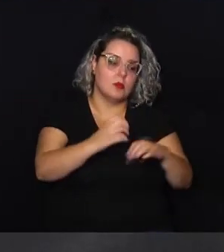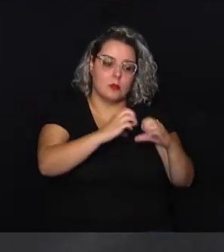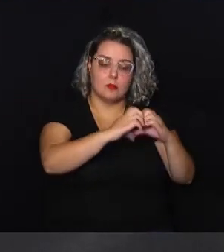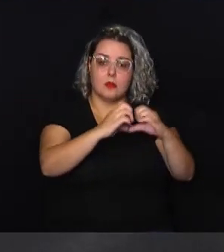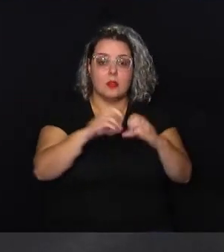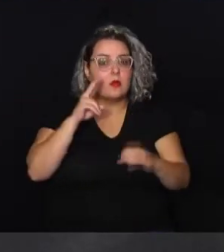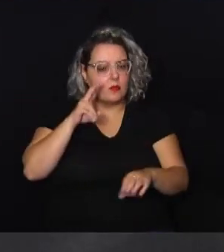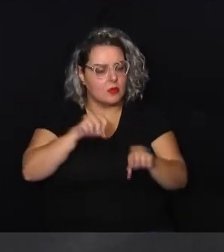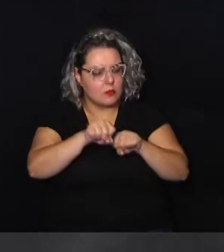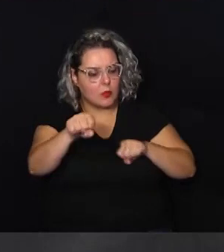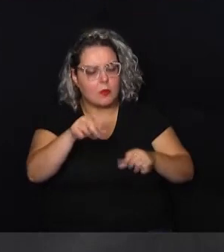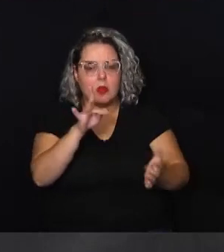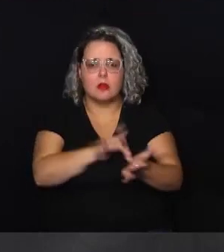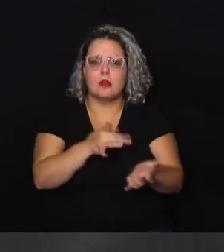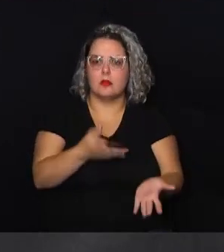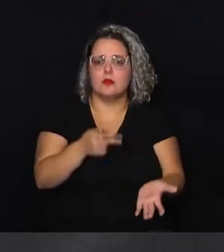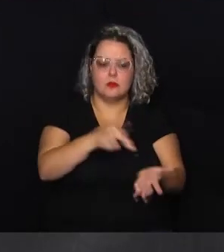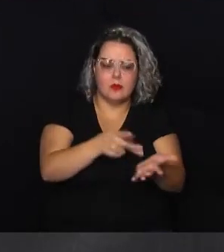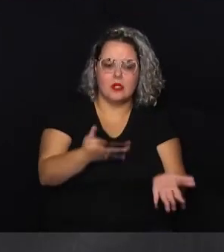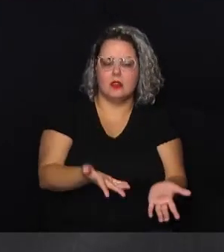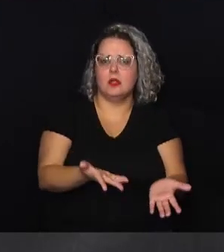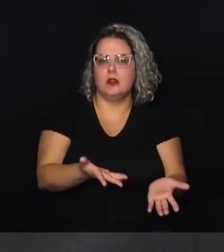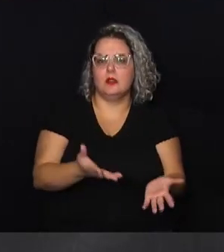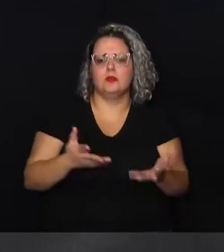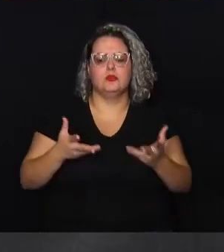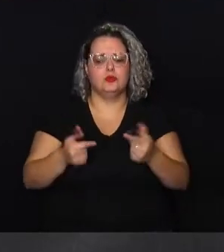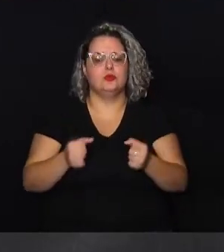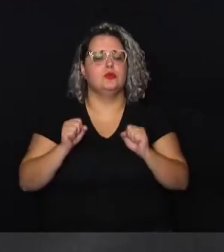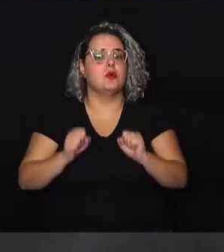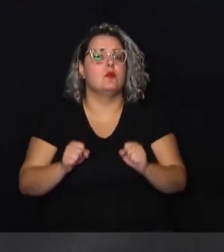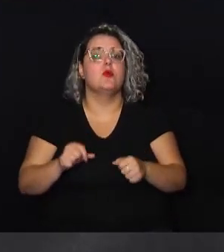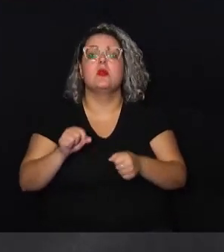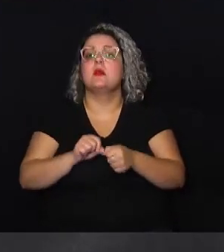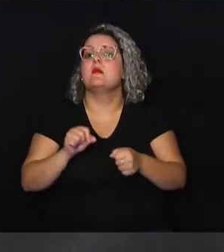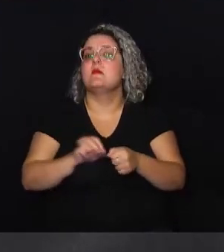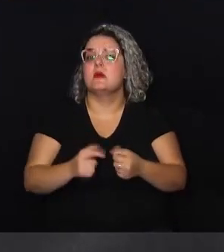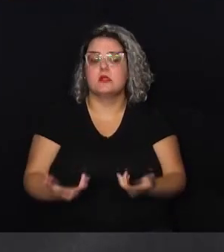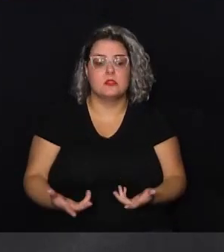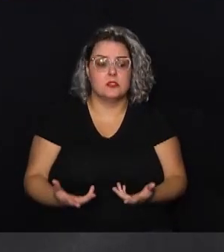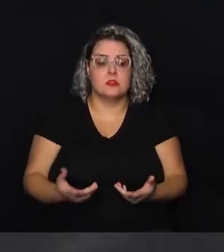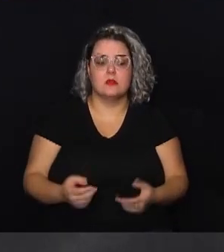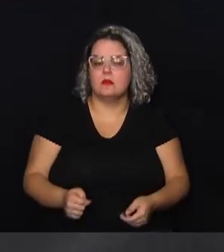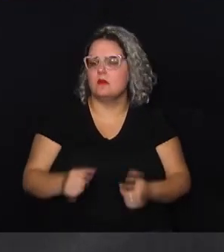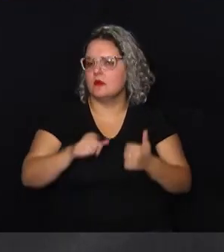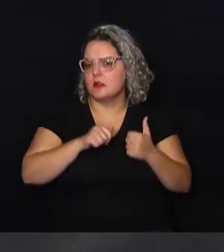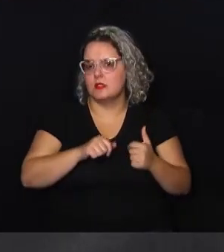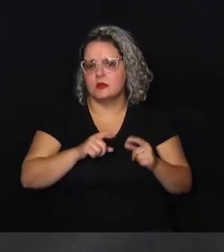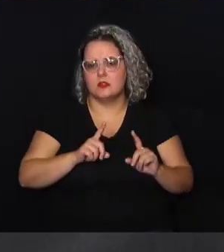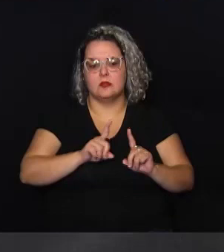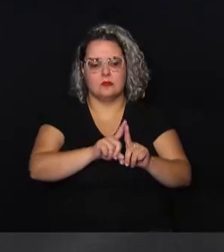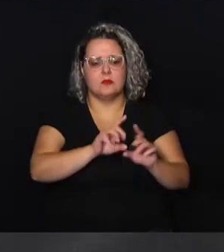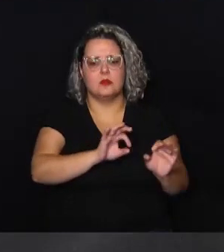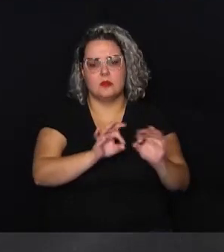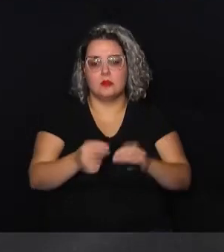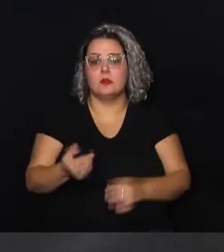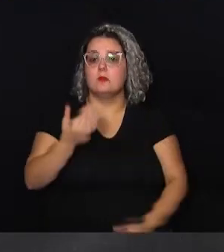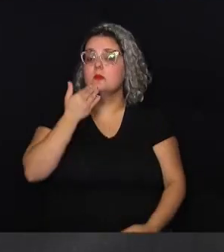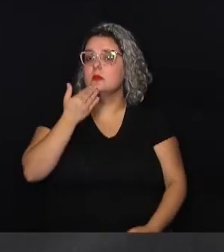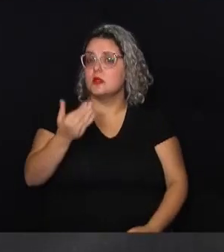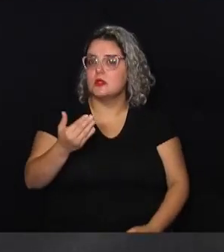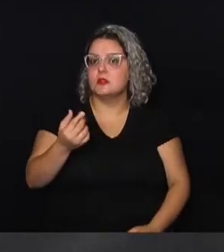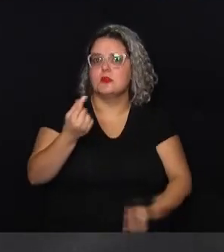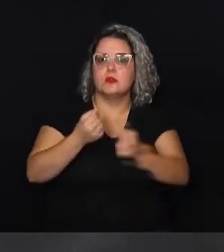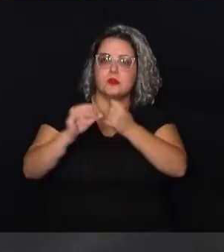mesmo. Então, tudo que eu puder fazer nessa casa, ser um facilitador, um companheiro, eu tenho pedido muita verba para o deputado federal